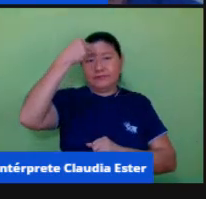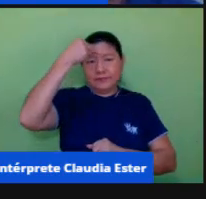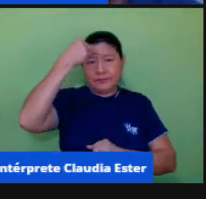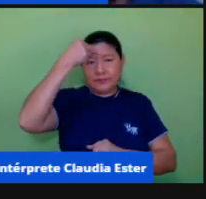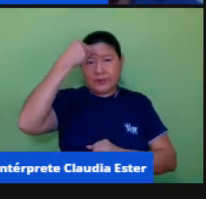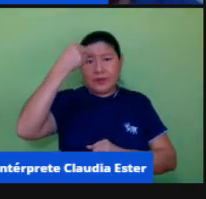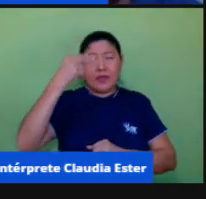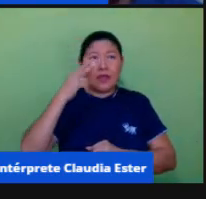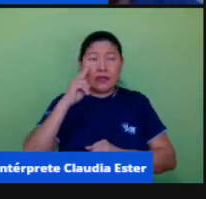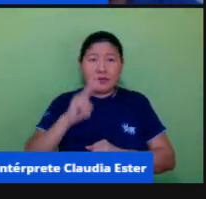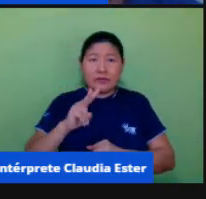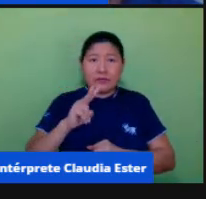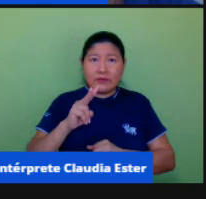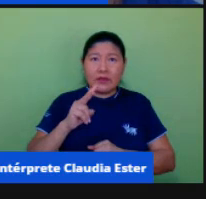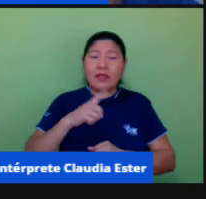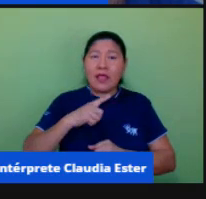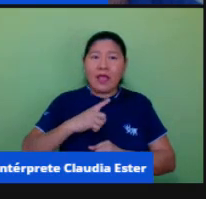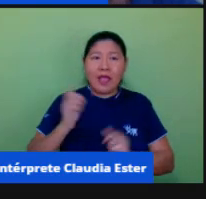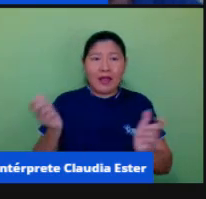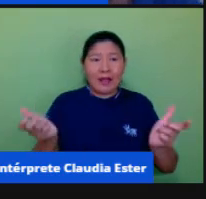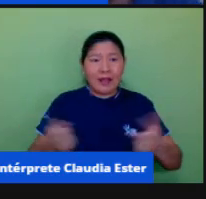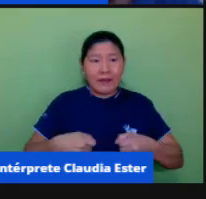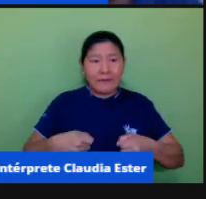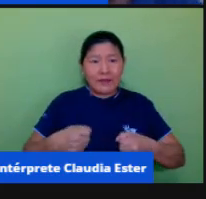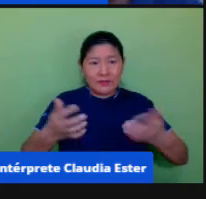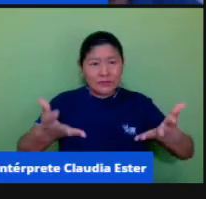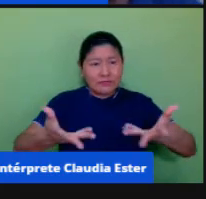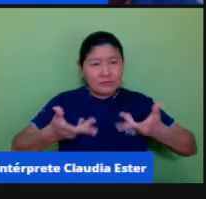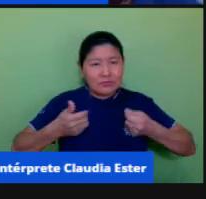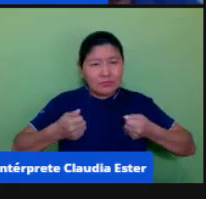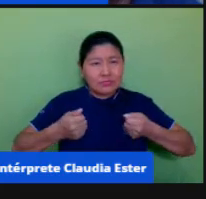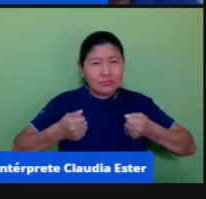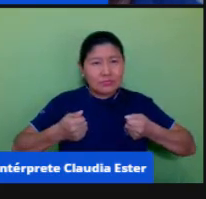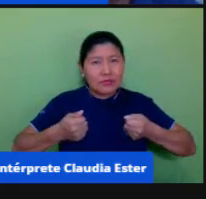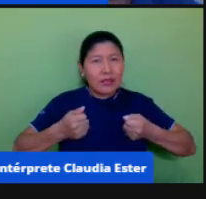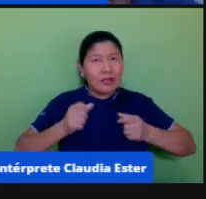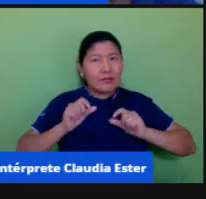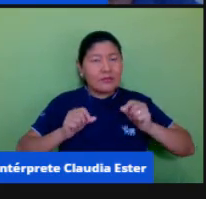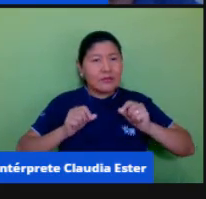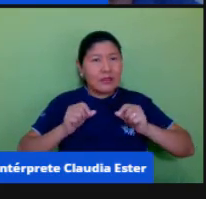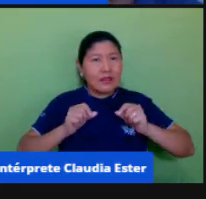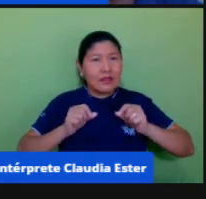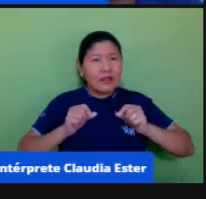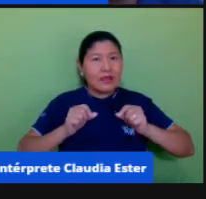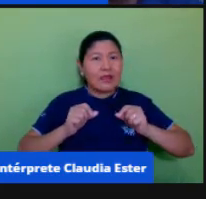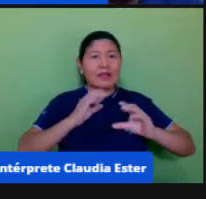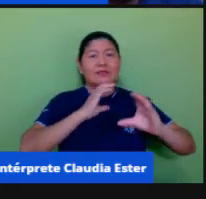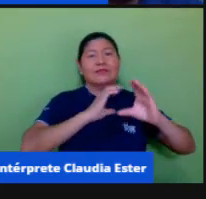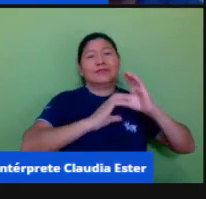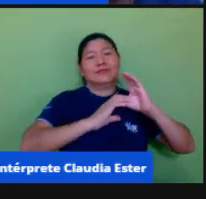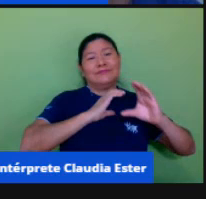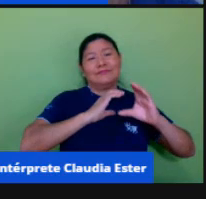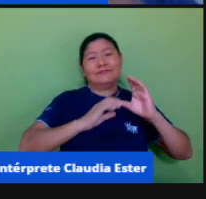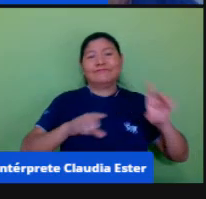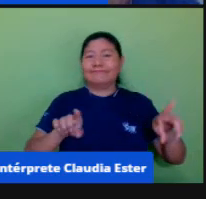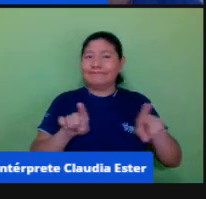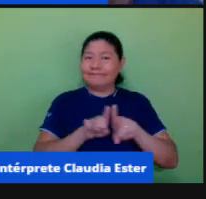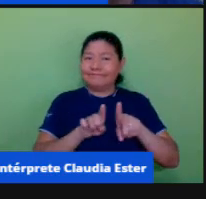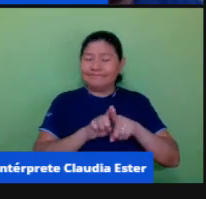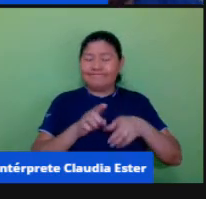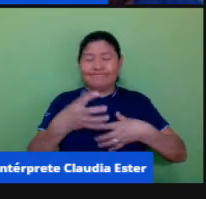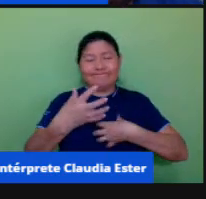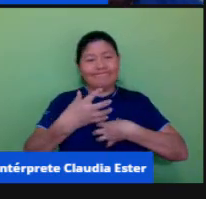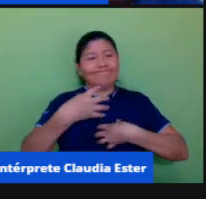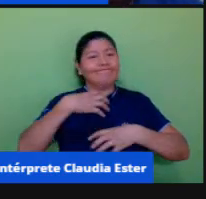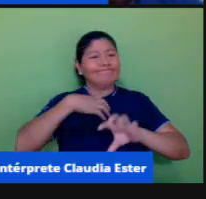explícita competências comunicativas e competências socioemocionais. Nós falamos aqui, por exemplo, da empatia. A empatia